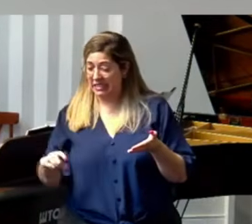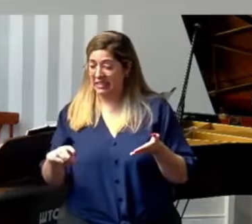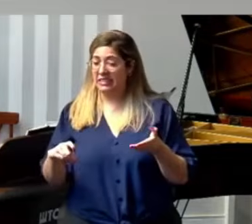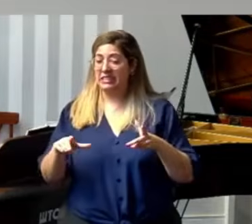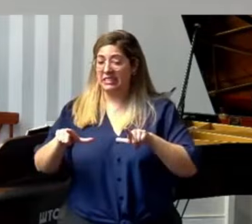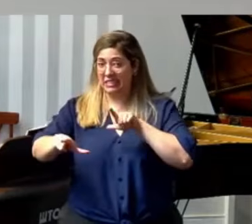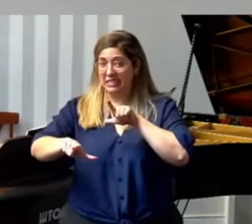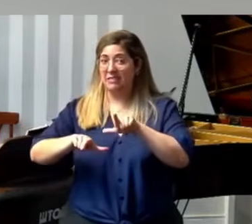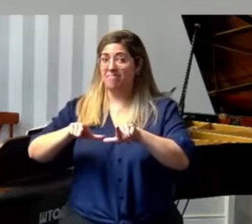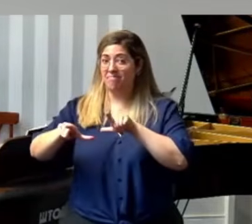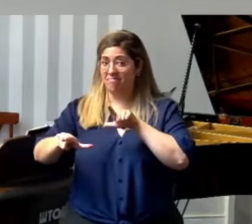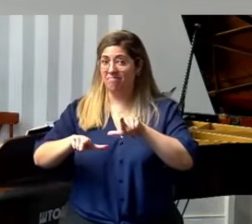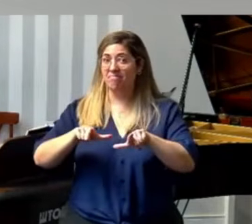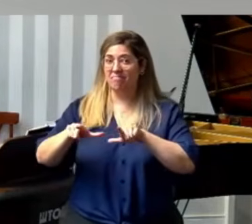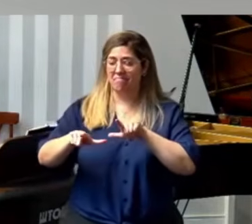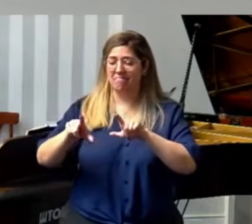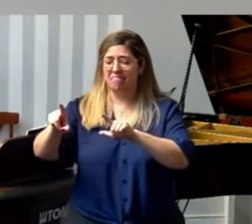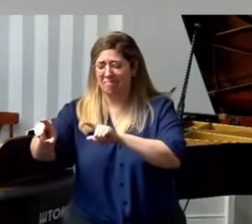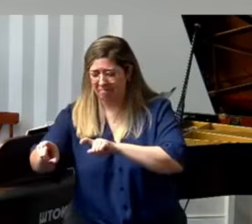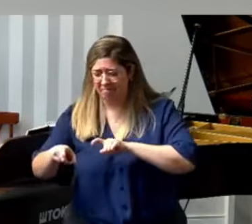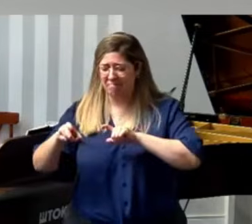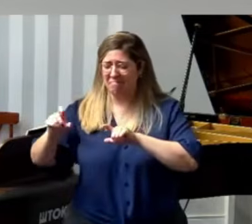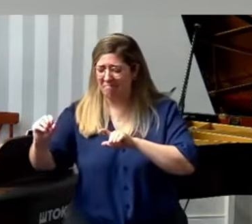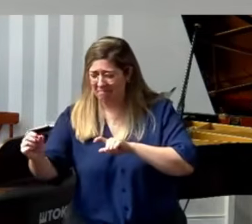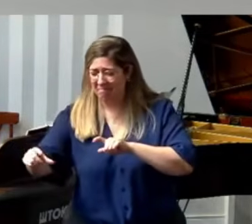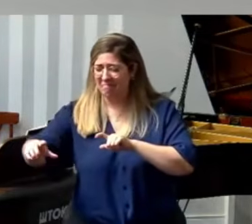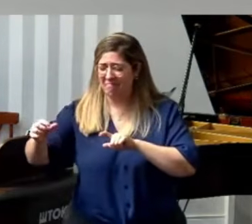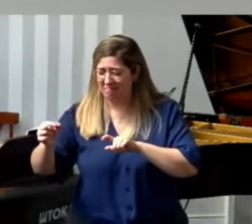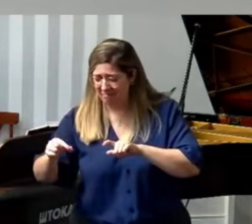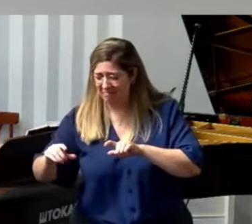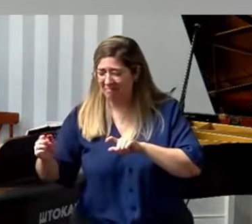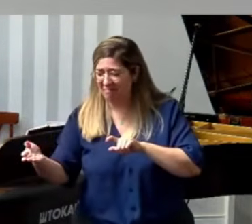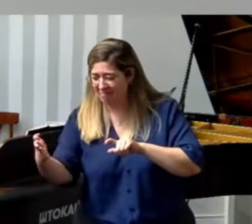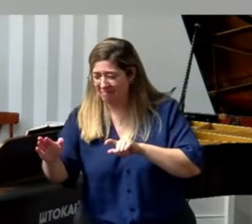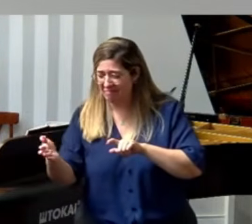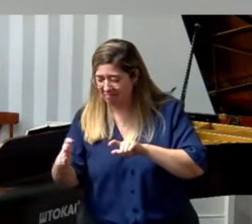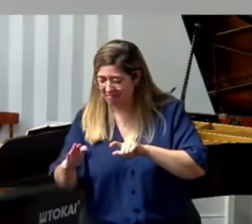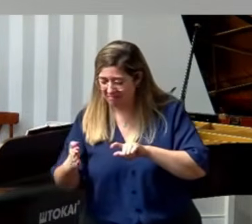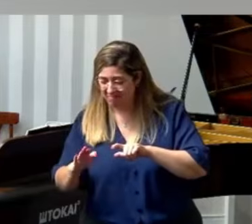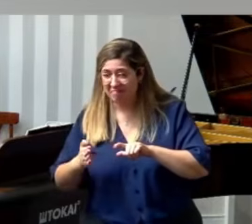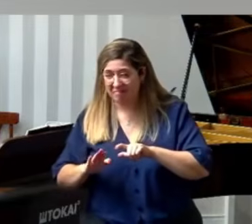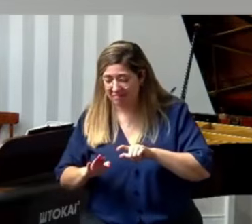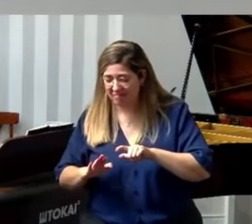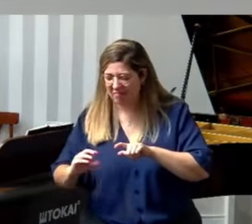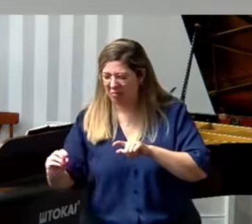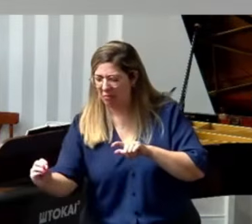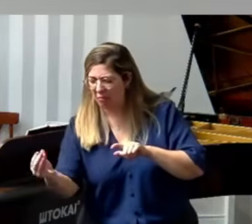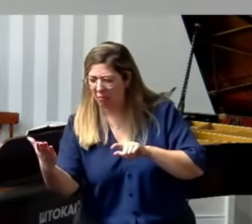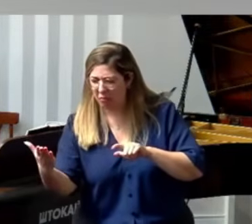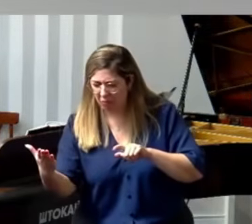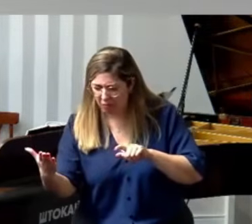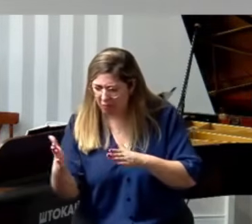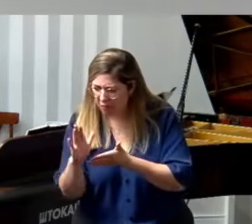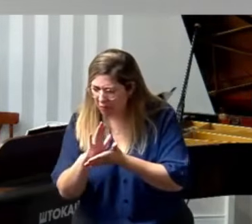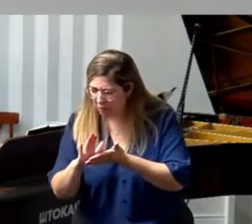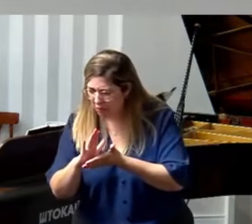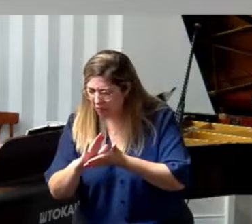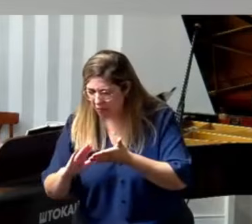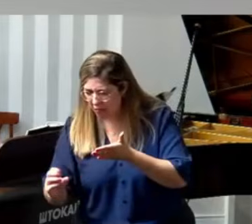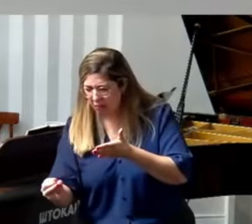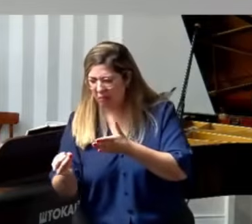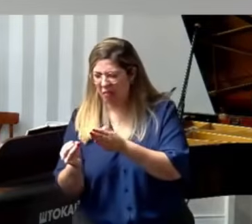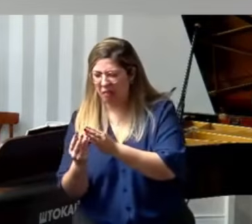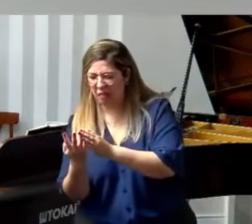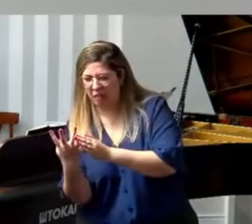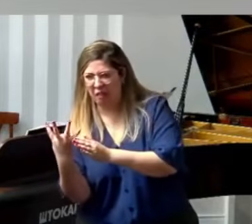produziria dificuldades para Adão cultivar o solo do qual foi tomado. É para este lugar que Adão